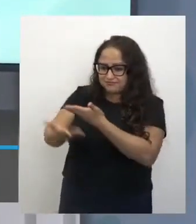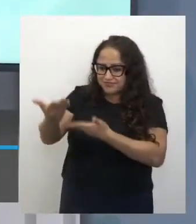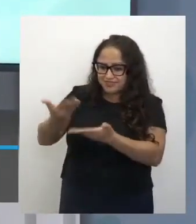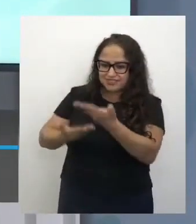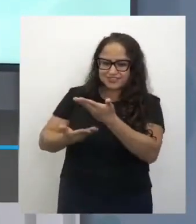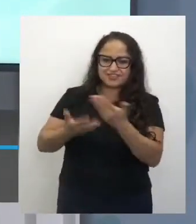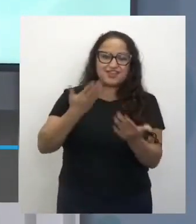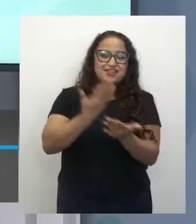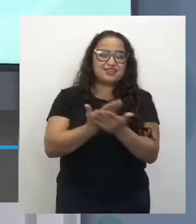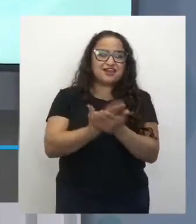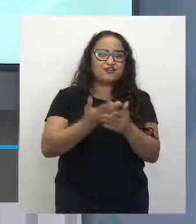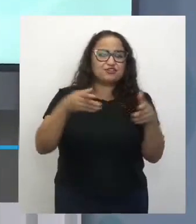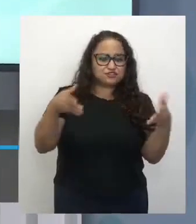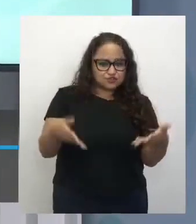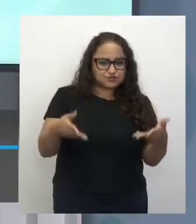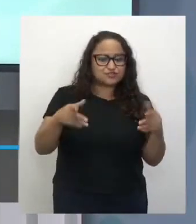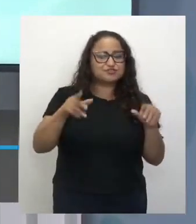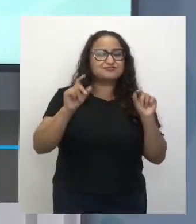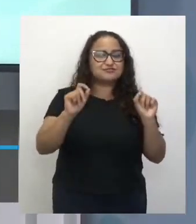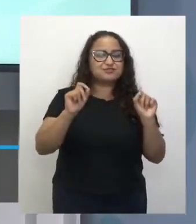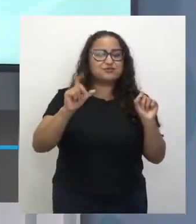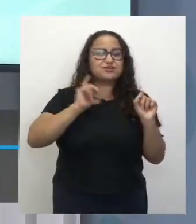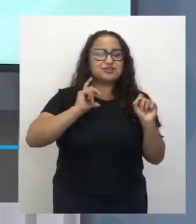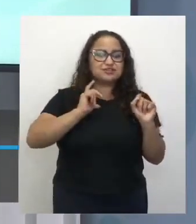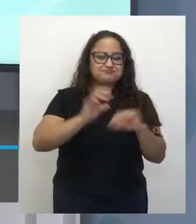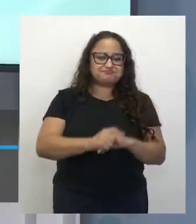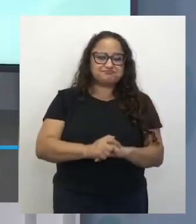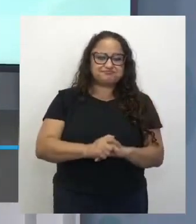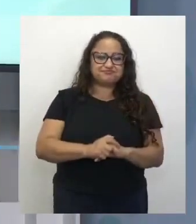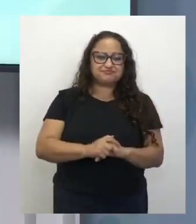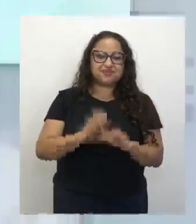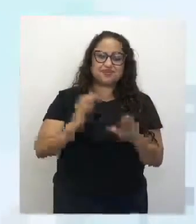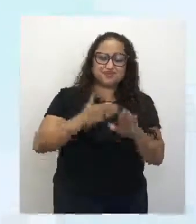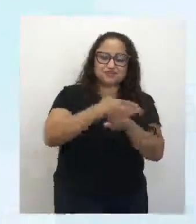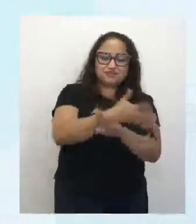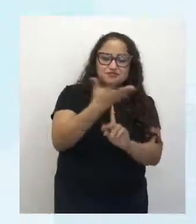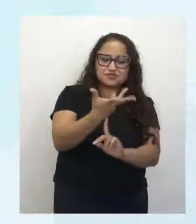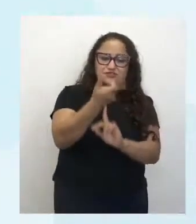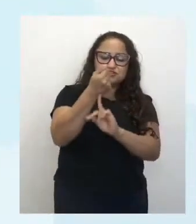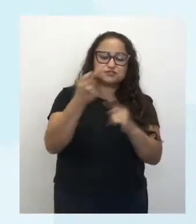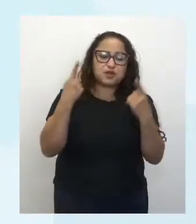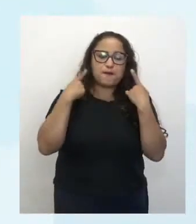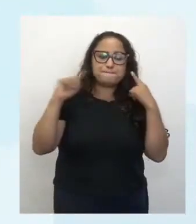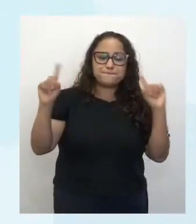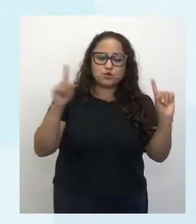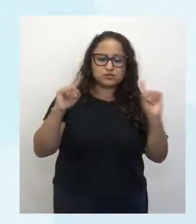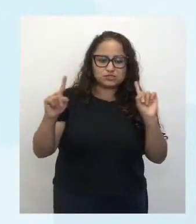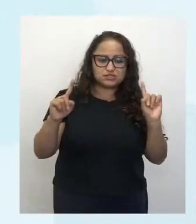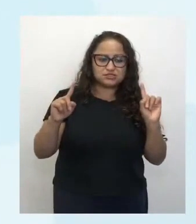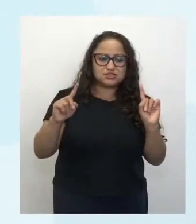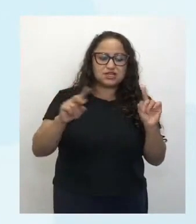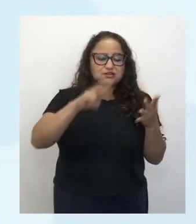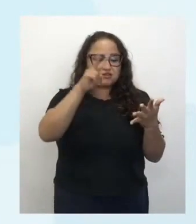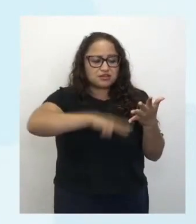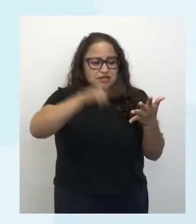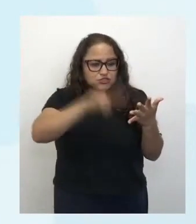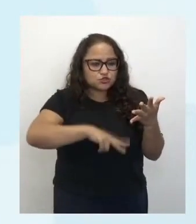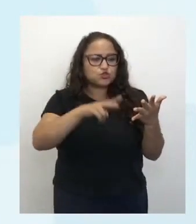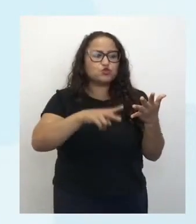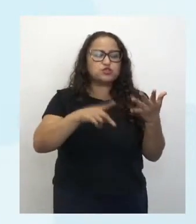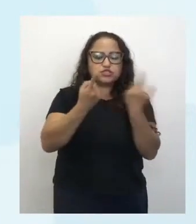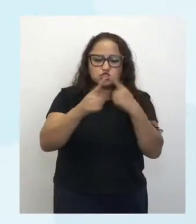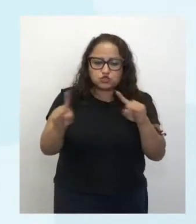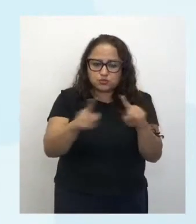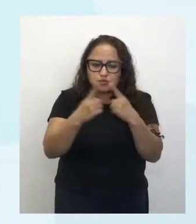aula de hoje, então, nós vimos, né, as intervenções artísticas em música, as releituras musicais e paródias,